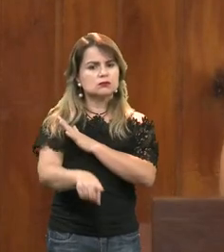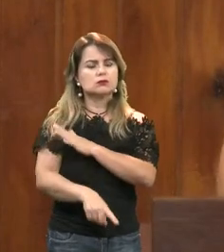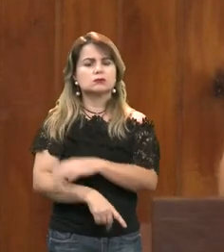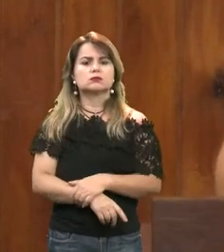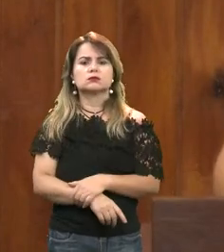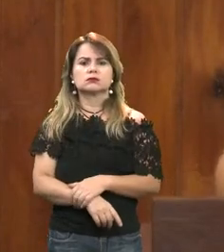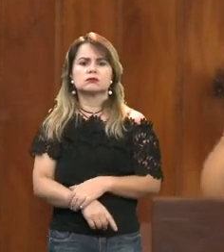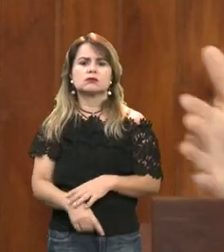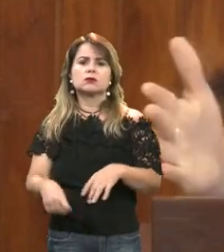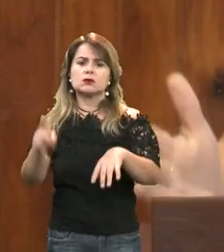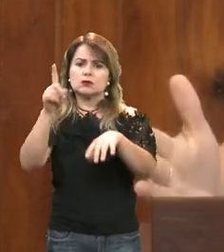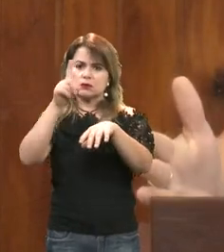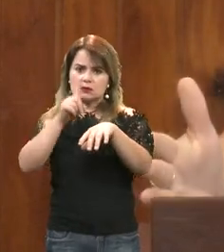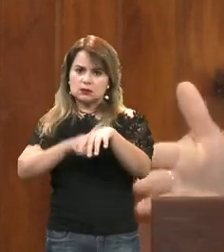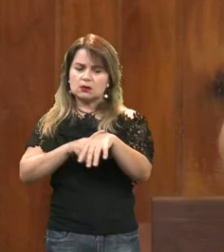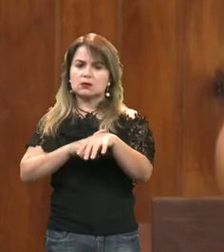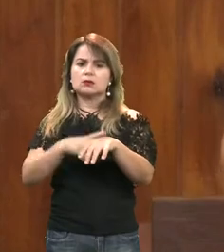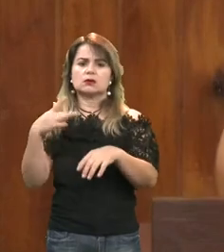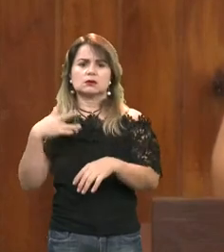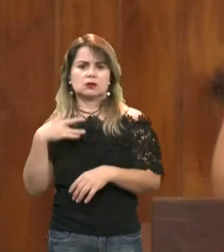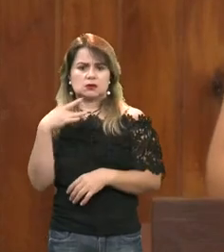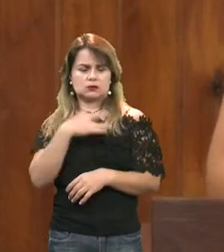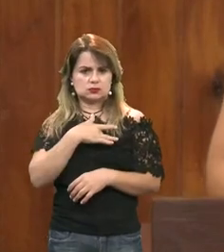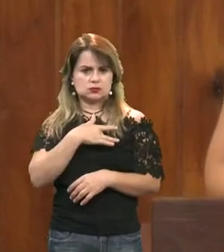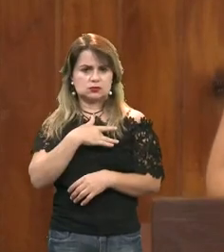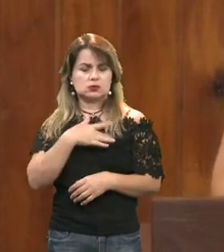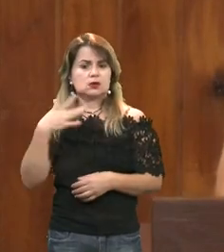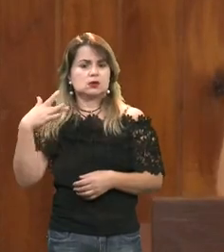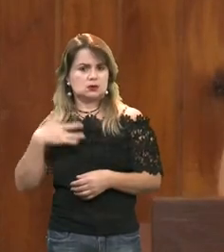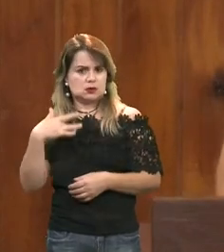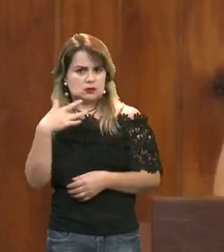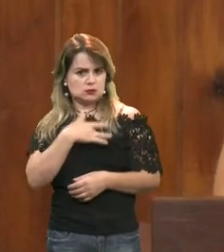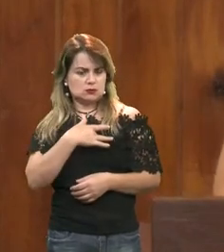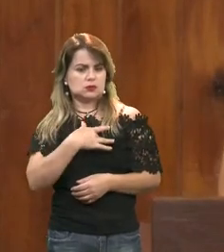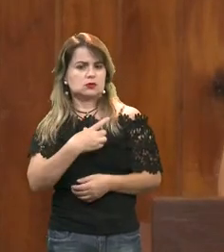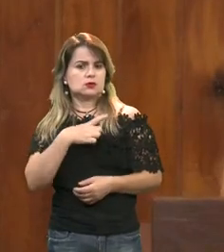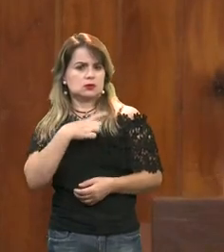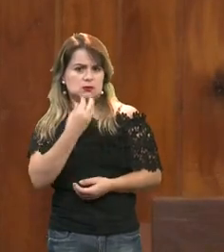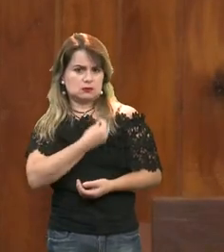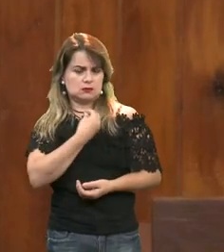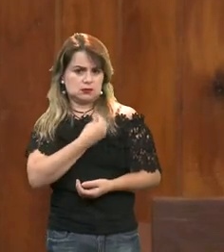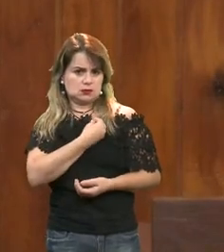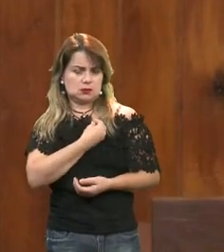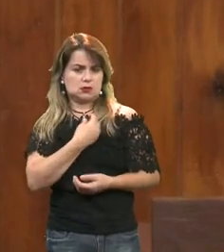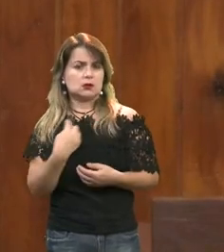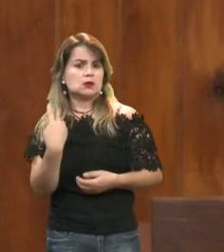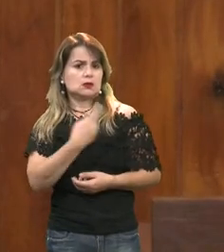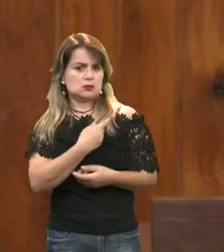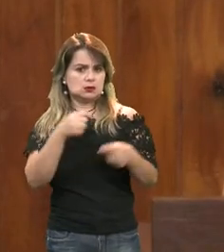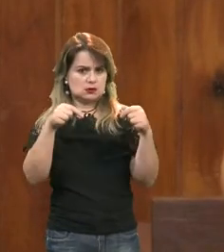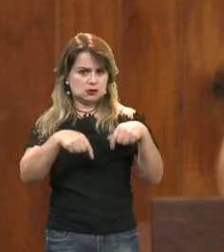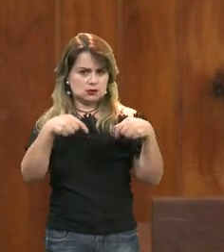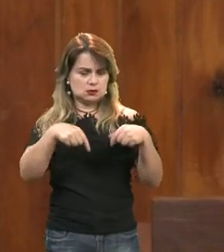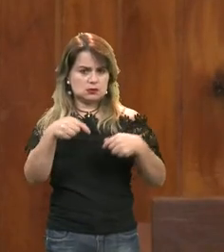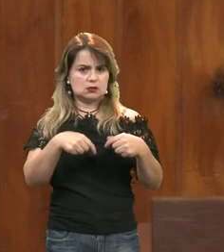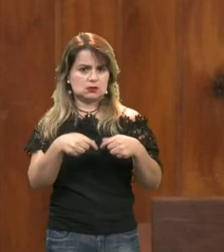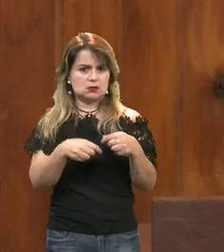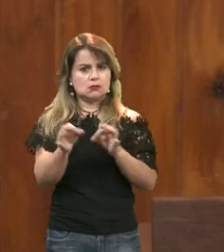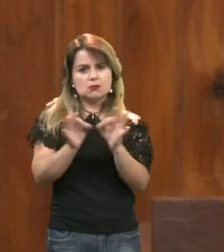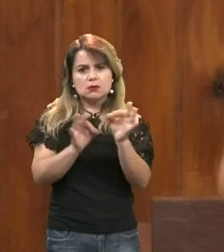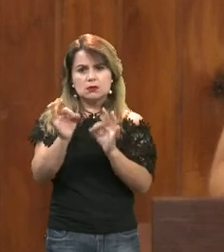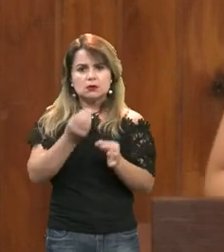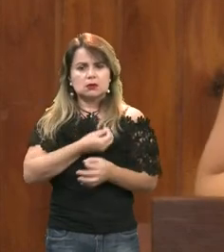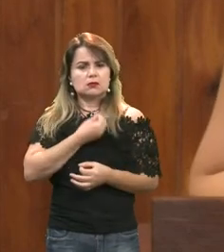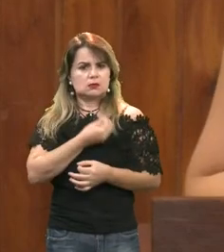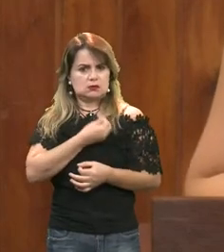O tempo é saúde, a saúde é vida. E hoje estamos a tratar aqui da vida. E nós esperamos